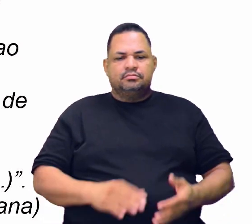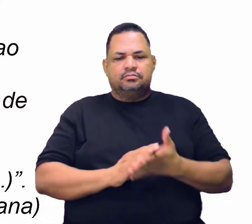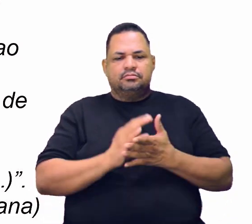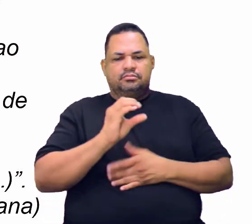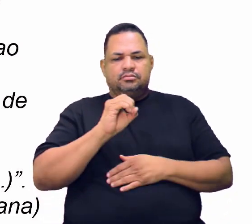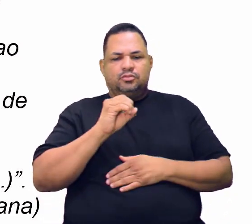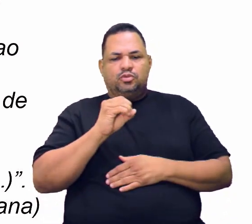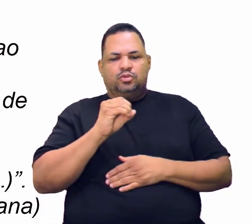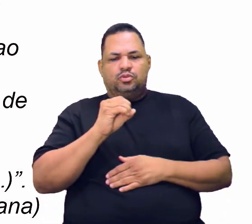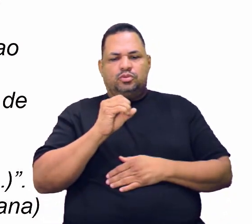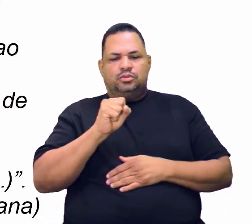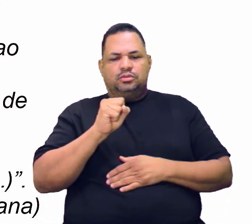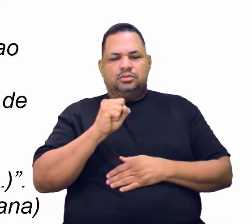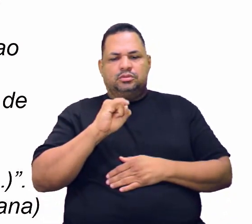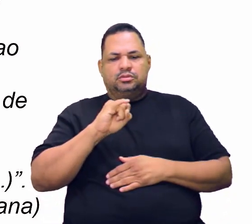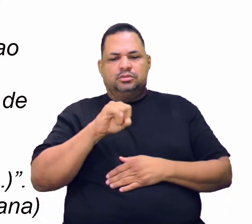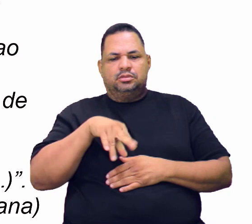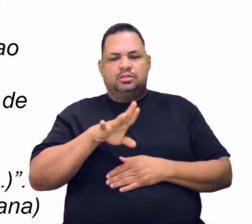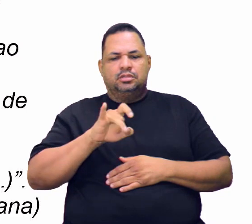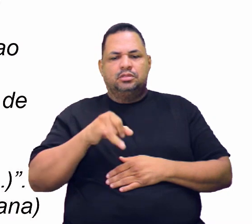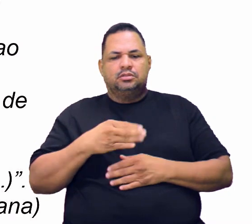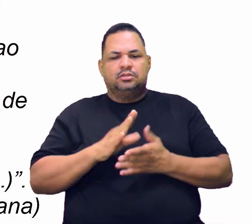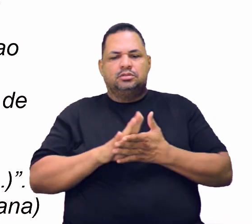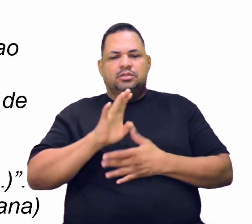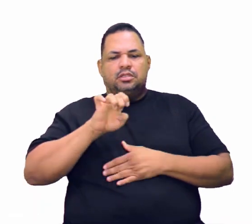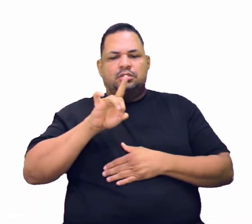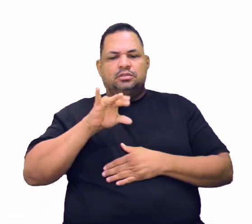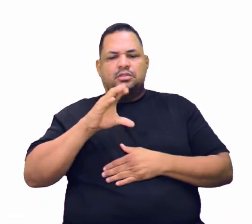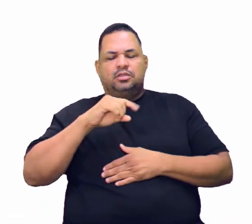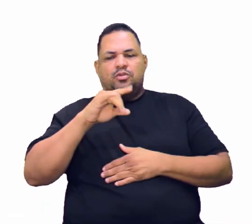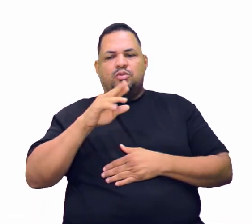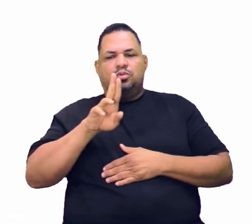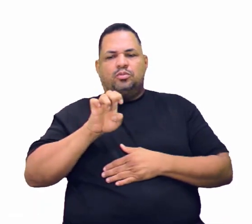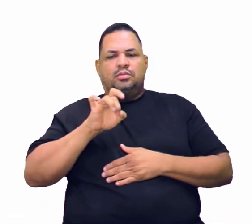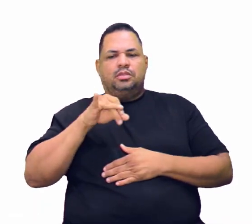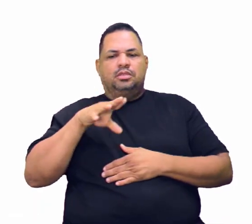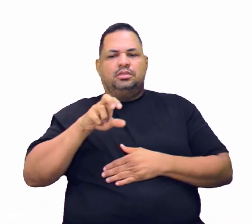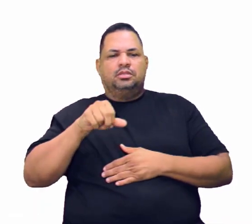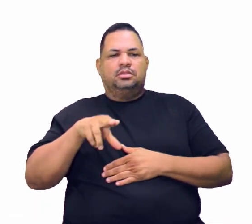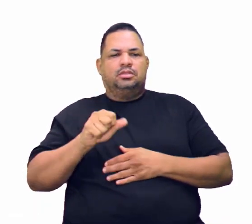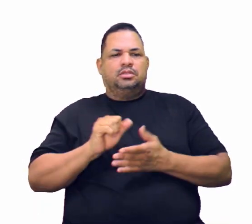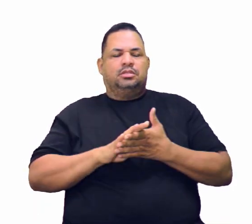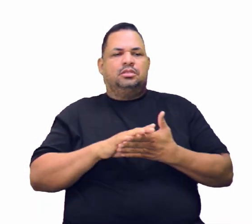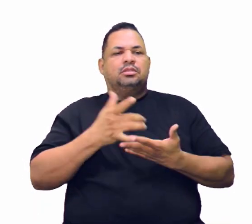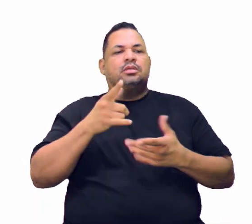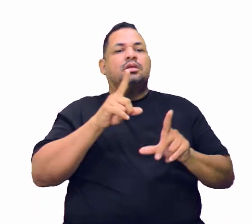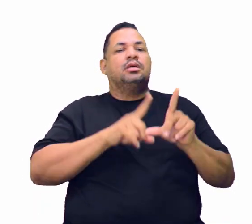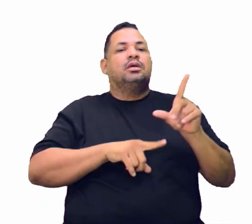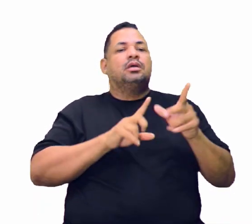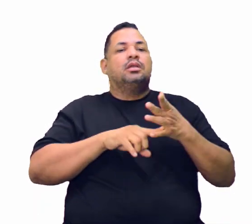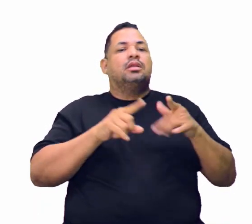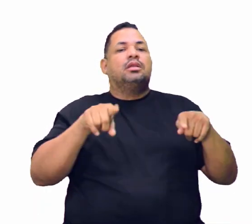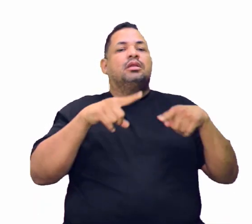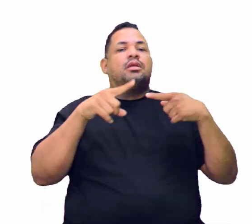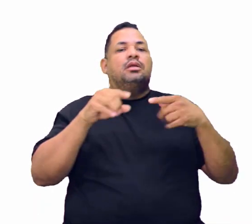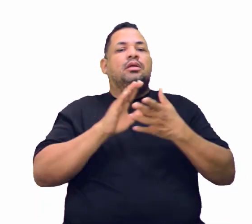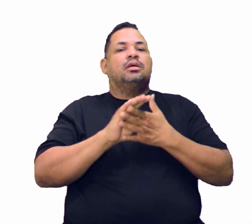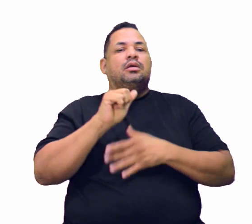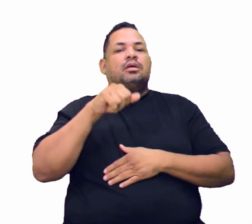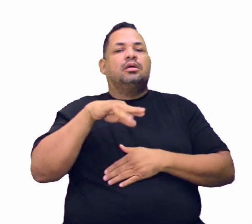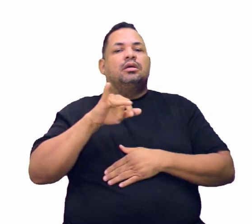Anjos de Legião Urbana. Quase que não sai. A letra da música Os